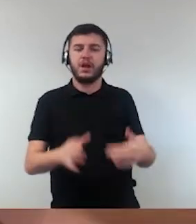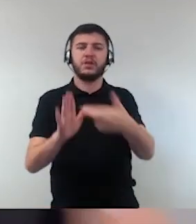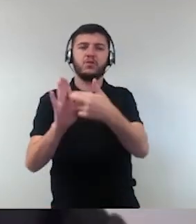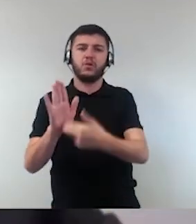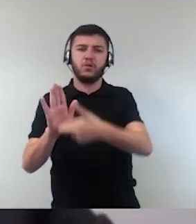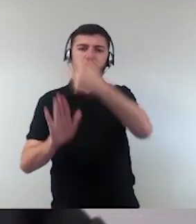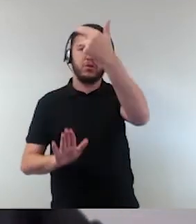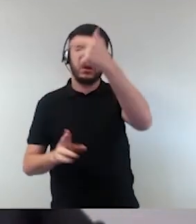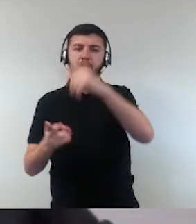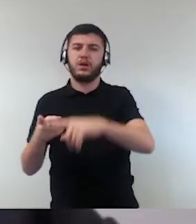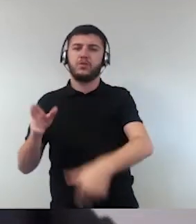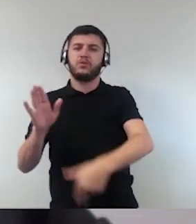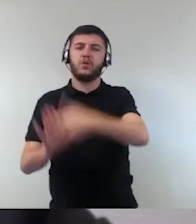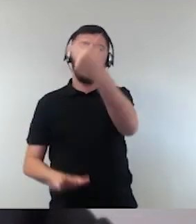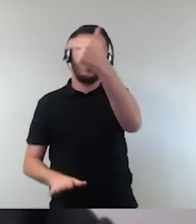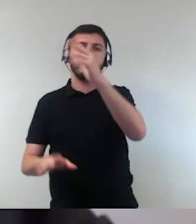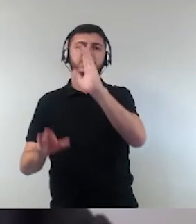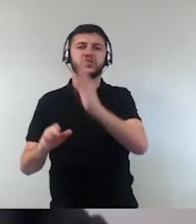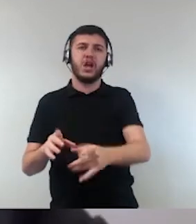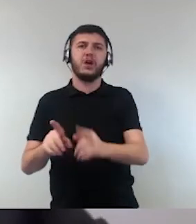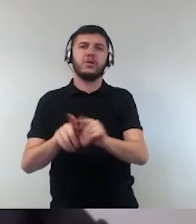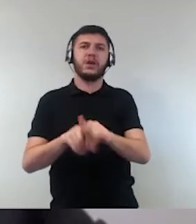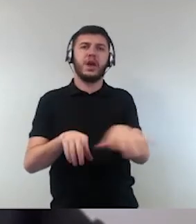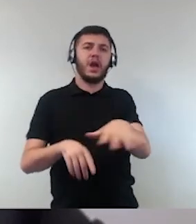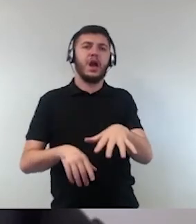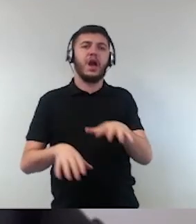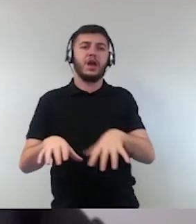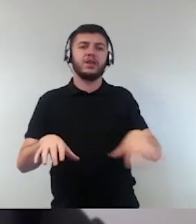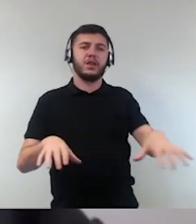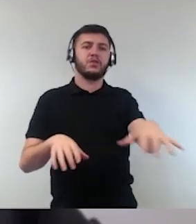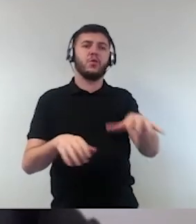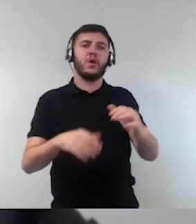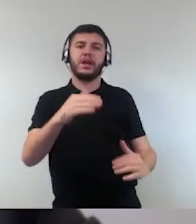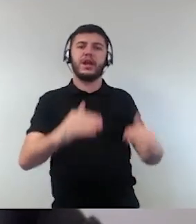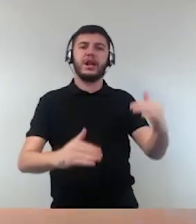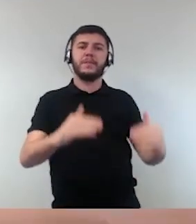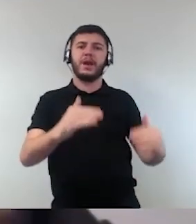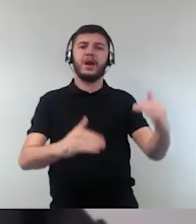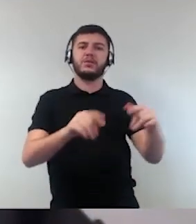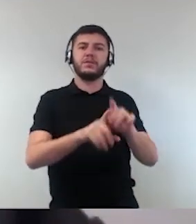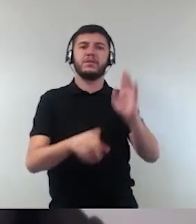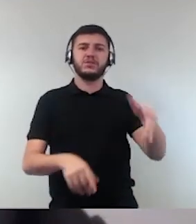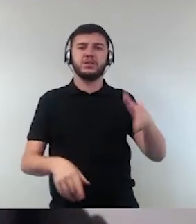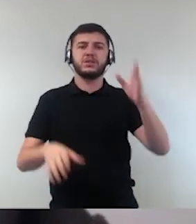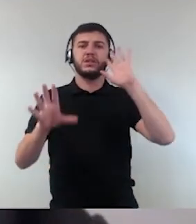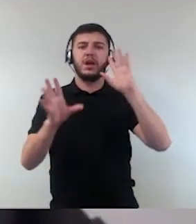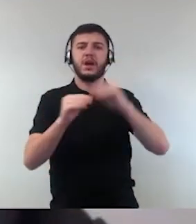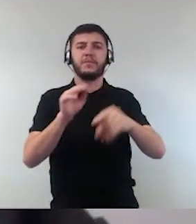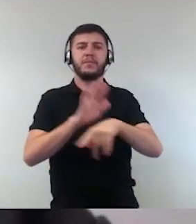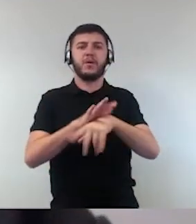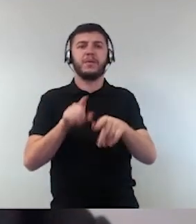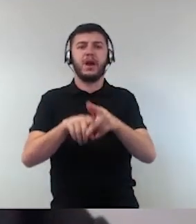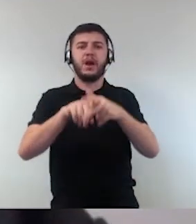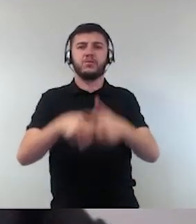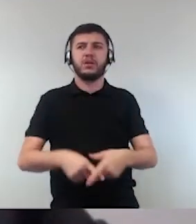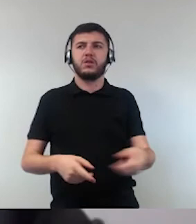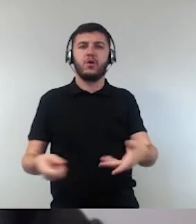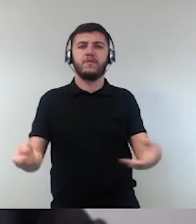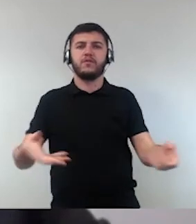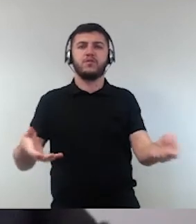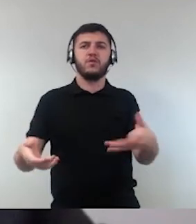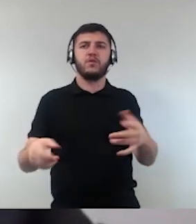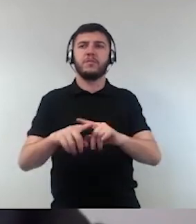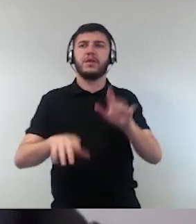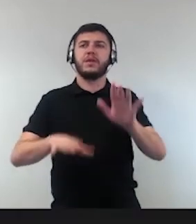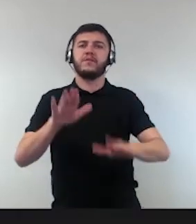é que é equilibrado esse setor, conhece até a legislação do setor elétrico, ela é muito quebrada, foram muitas alterações, e a gente às vezes não